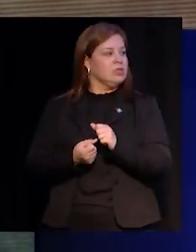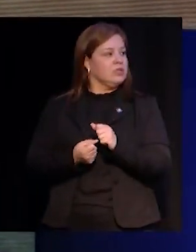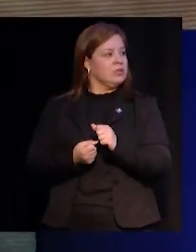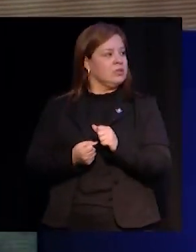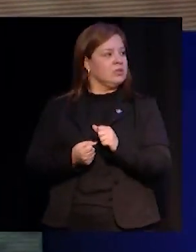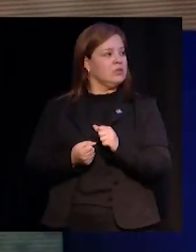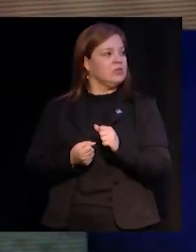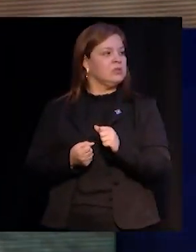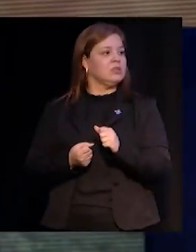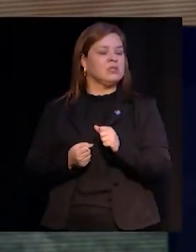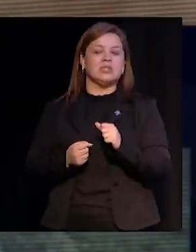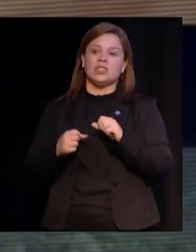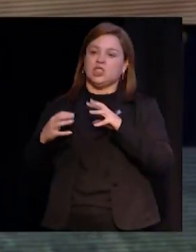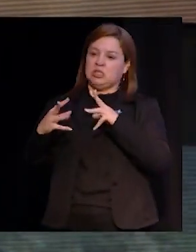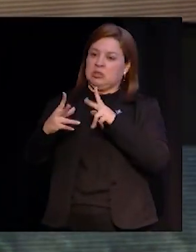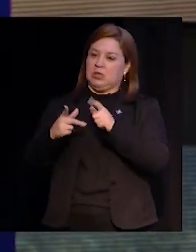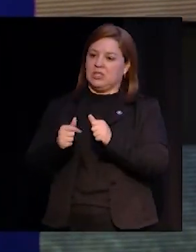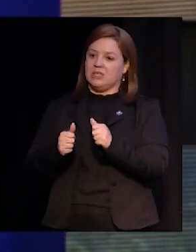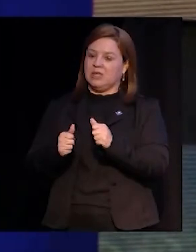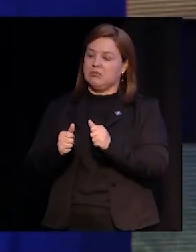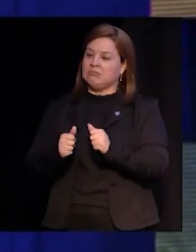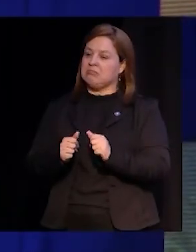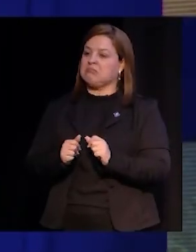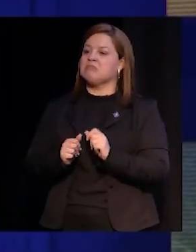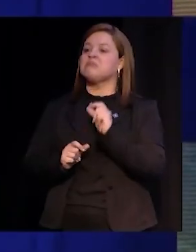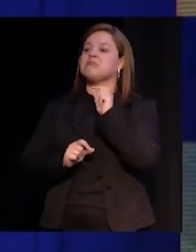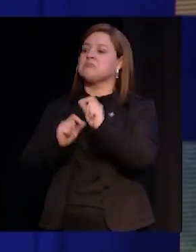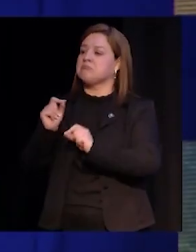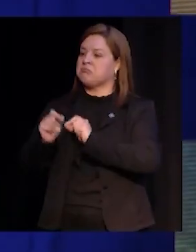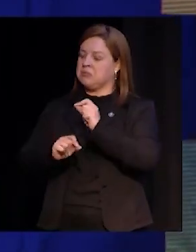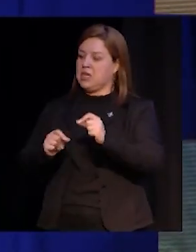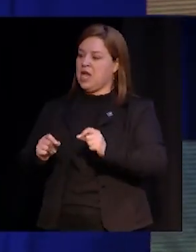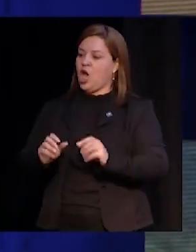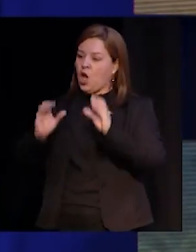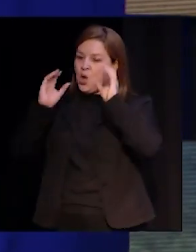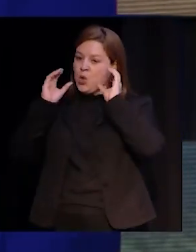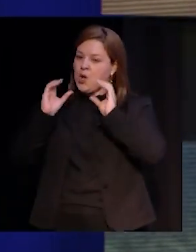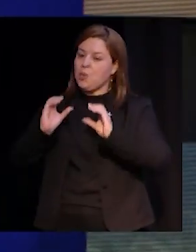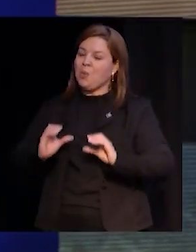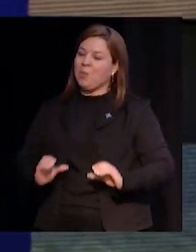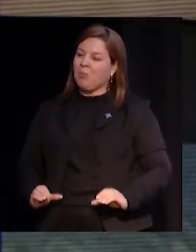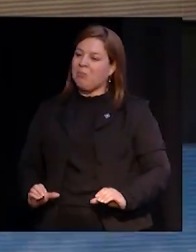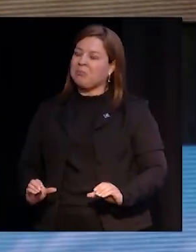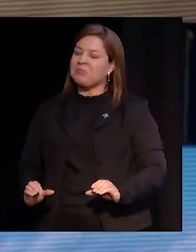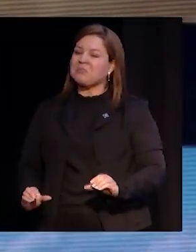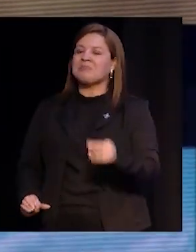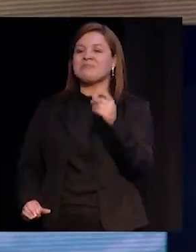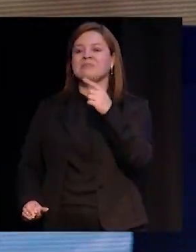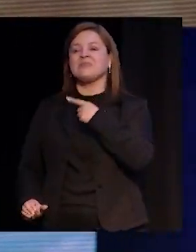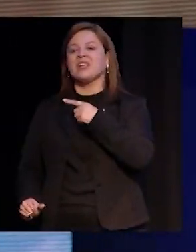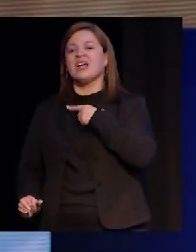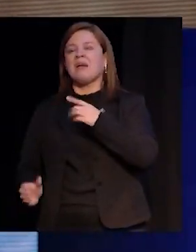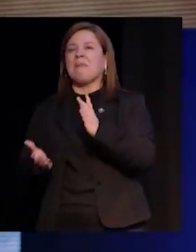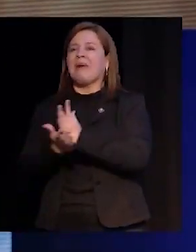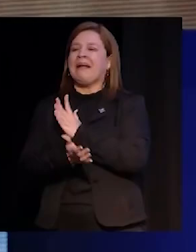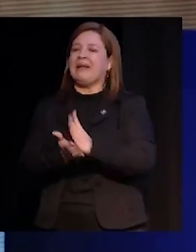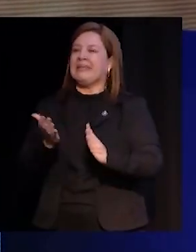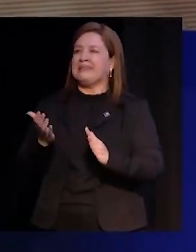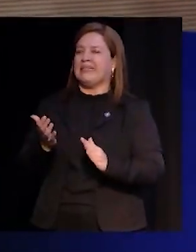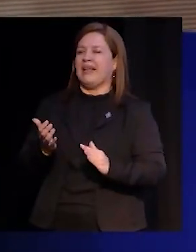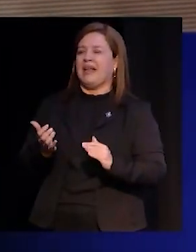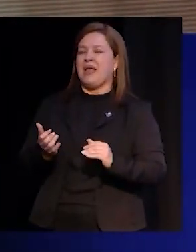A nossa diplomacia se comporta como se fôssemos